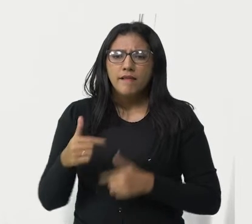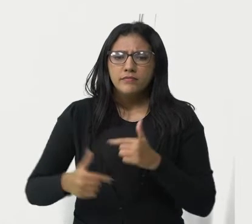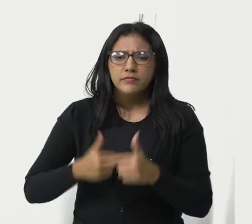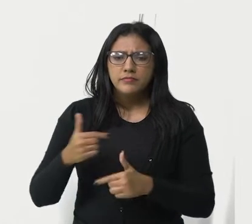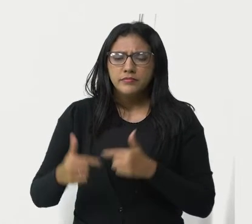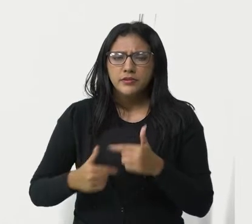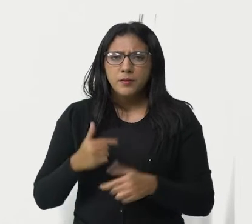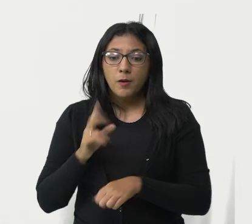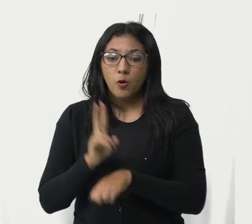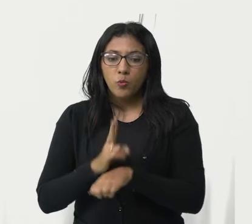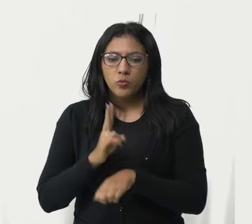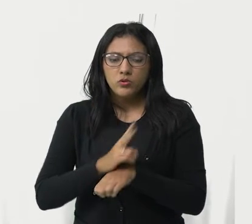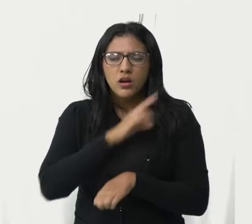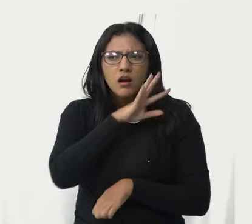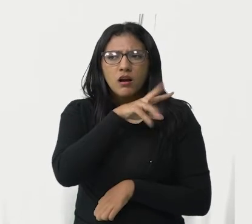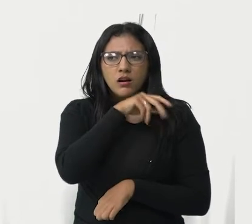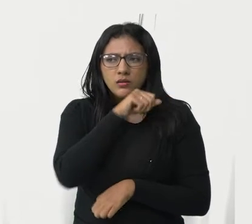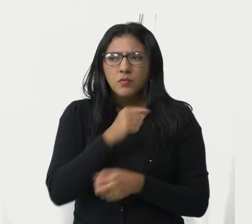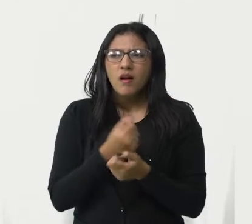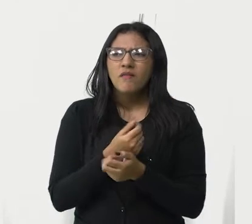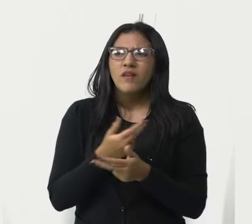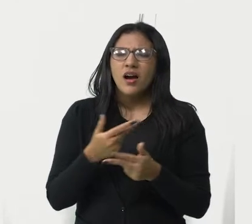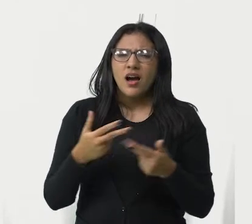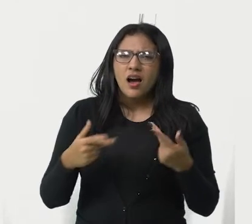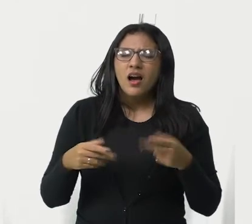cana-de-açúcar, ela começa também a